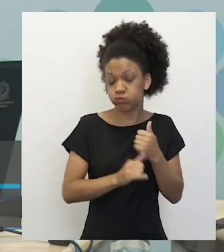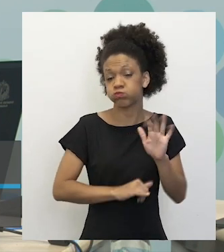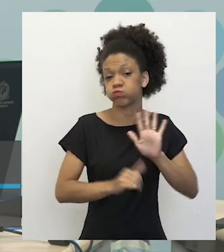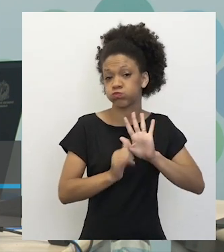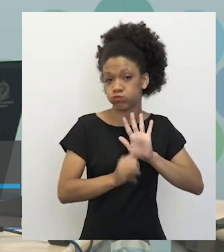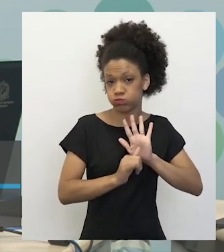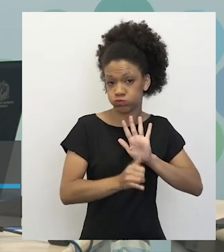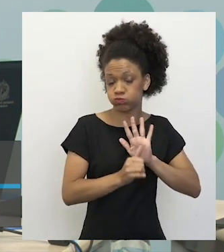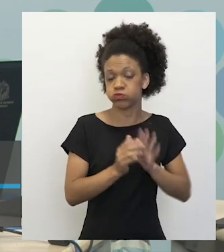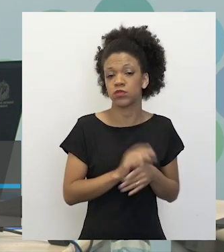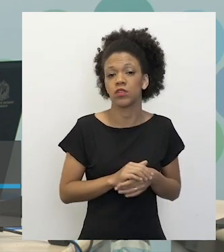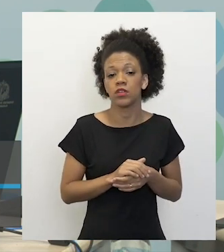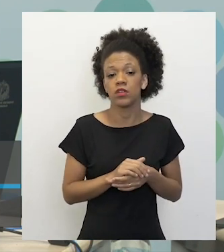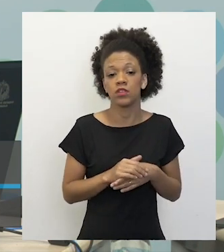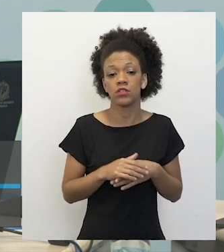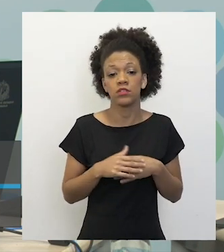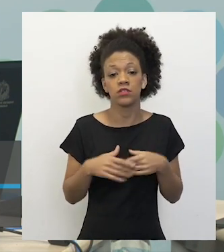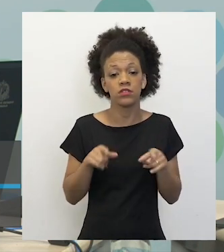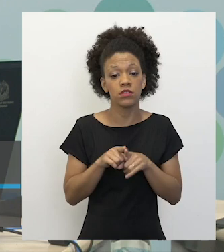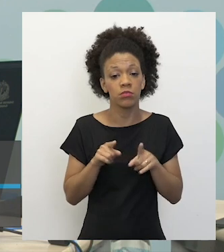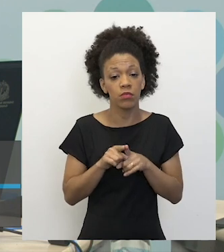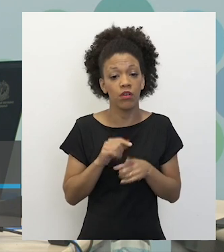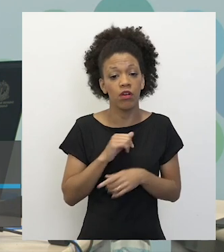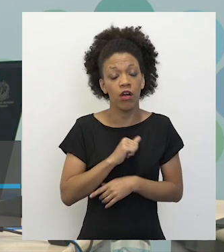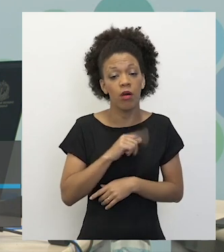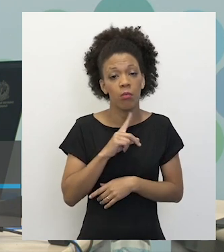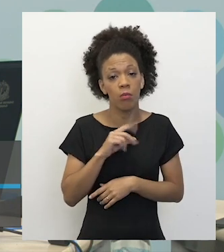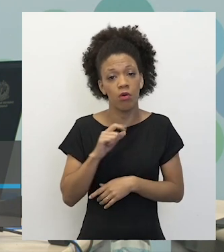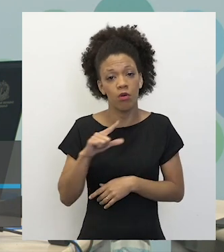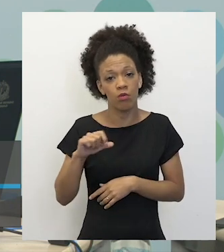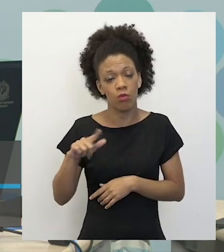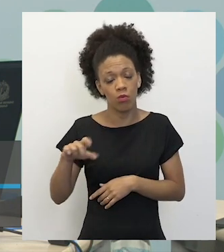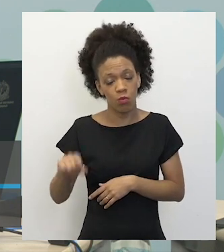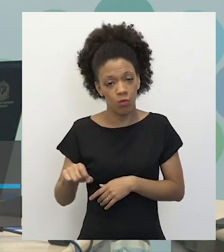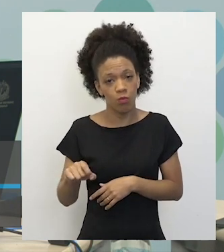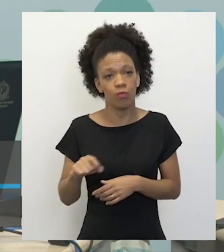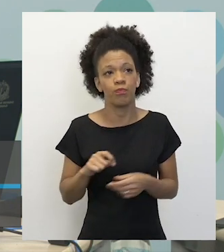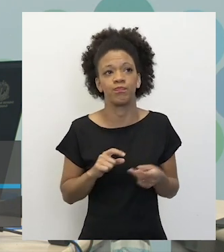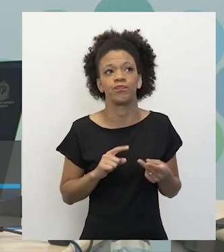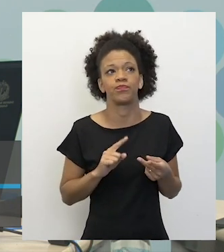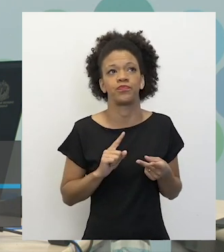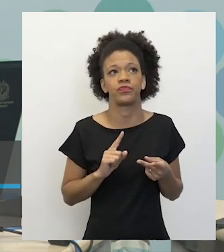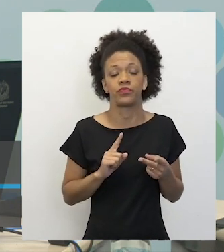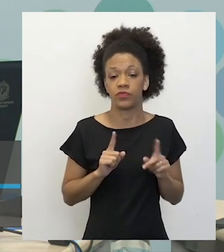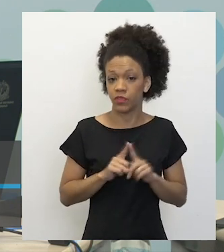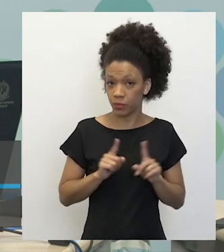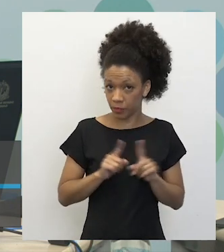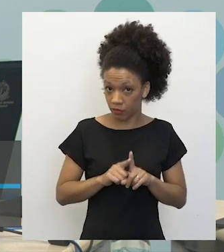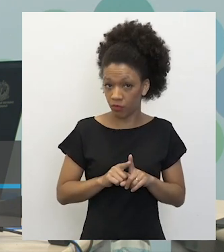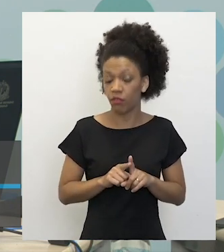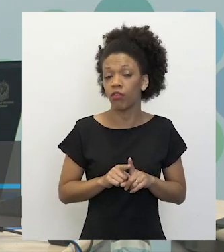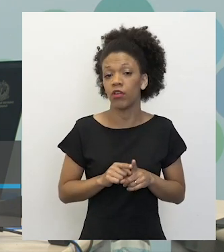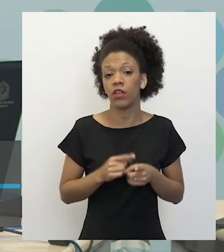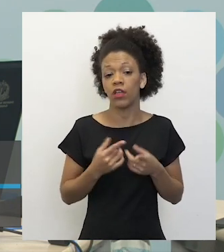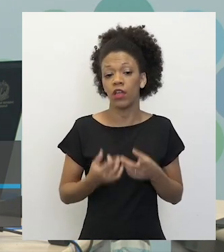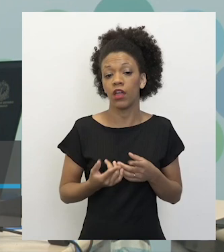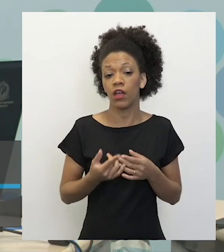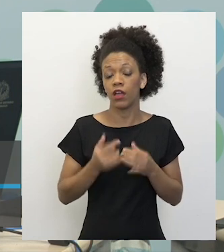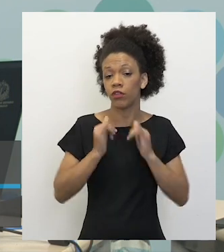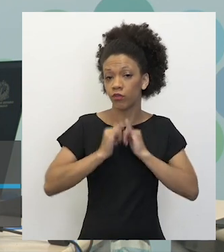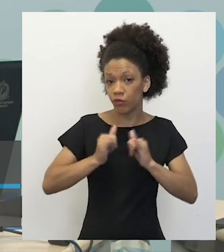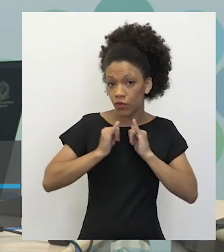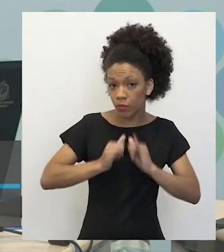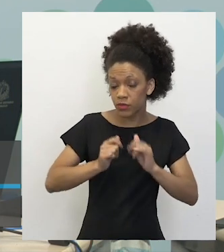nós temos, assim, temos o apólogo, isso. certo? Temos a crônica, tá? Nós temos a notícia,